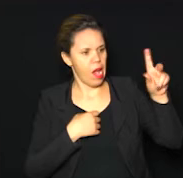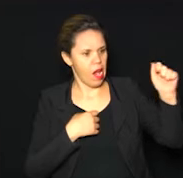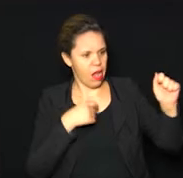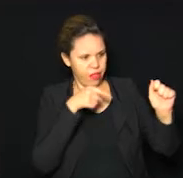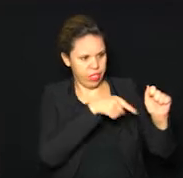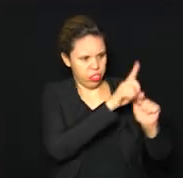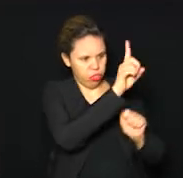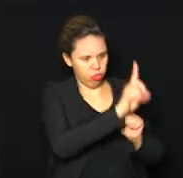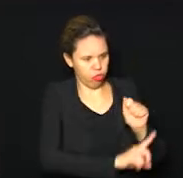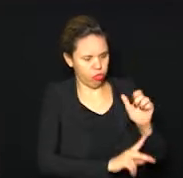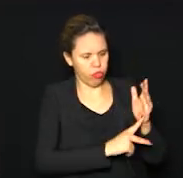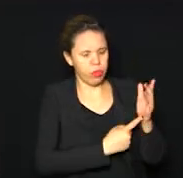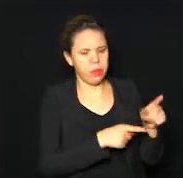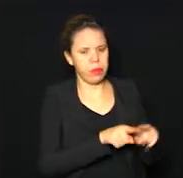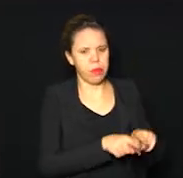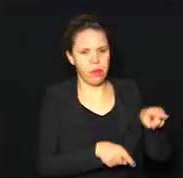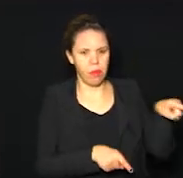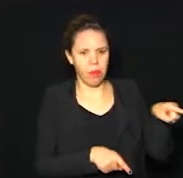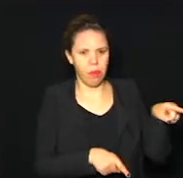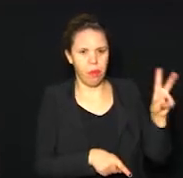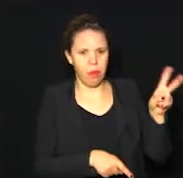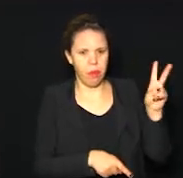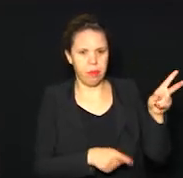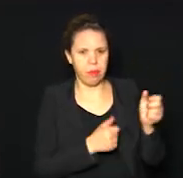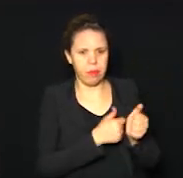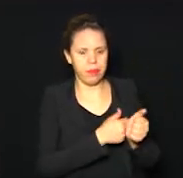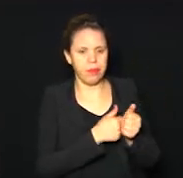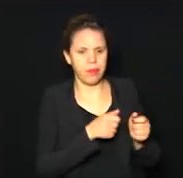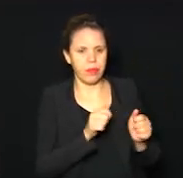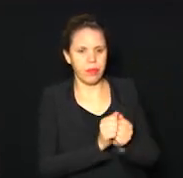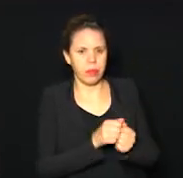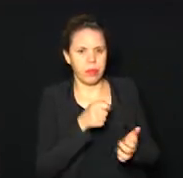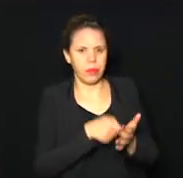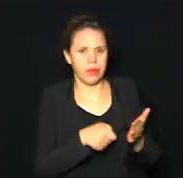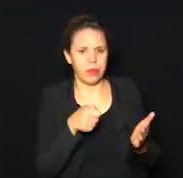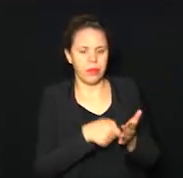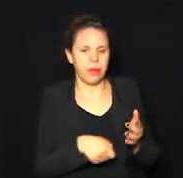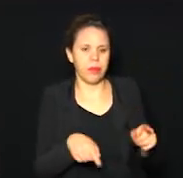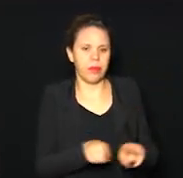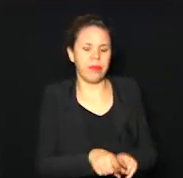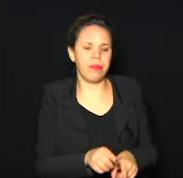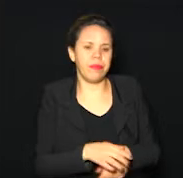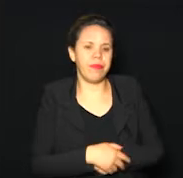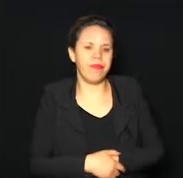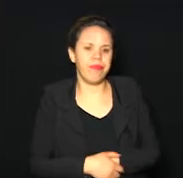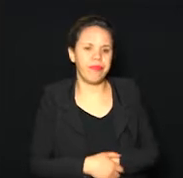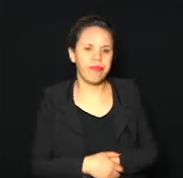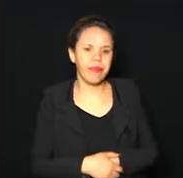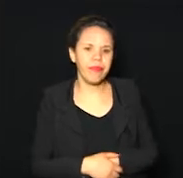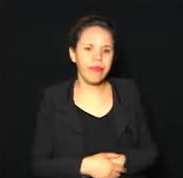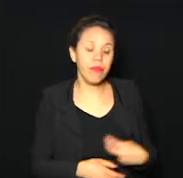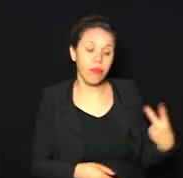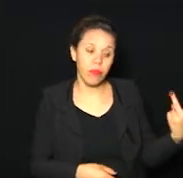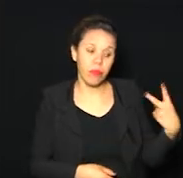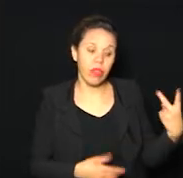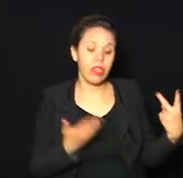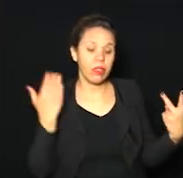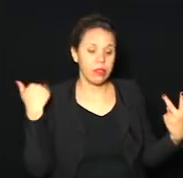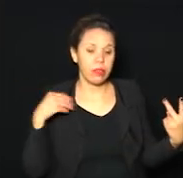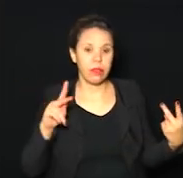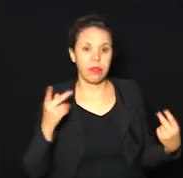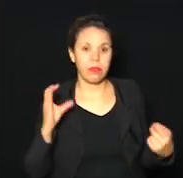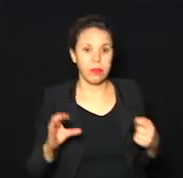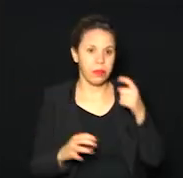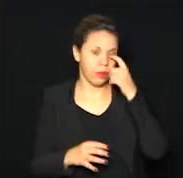diretora sindical também, a Eva está sempre comigo na luta aí também, e eu e a Eva estivemos uma vez no HC, uma